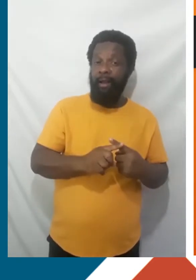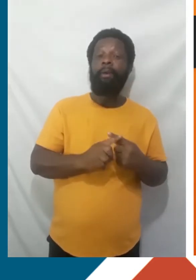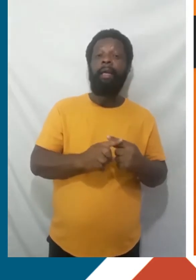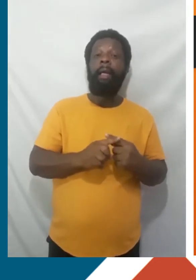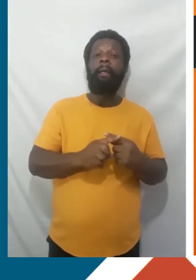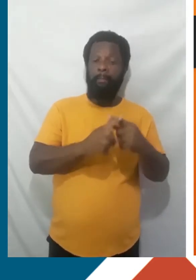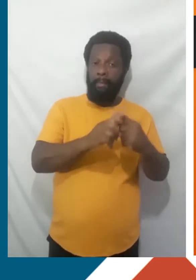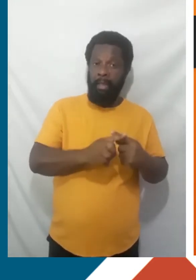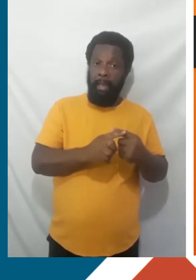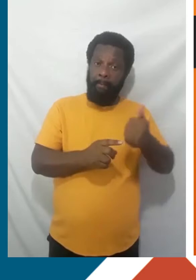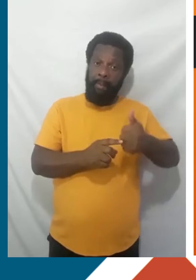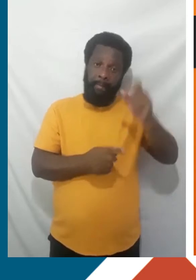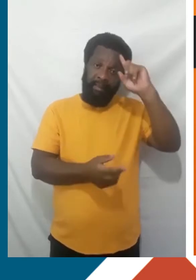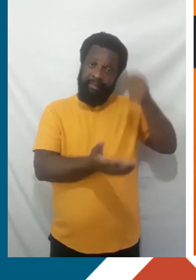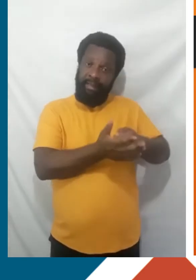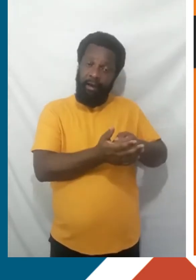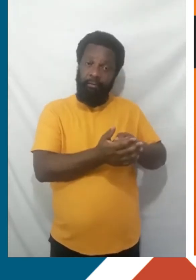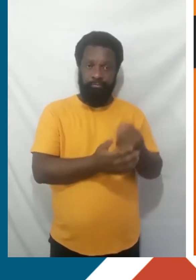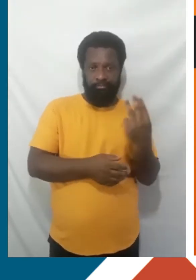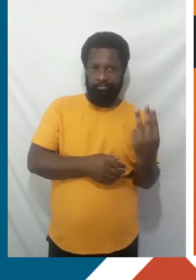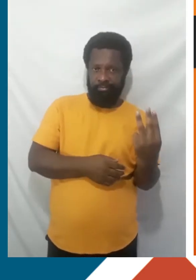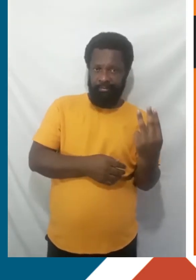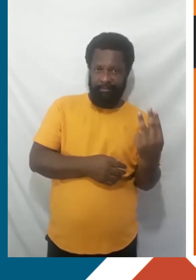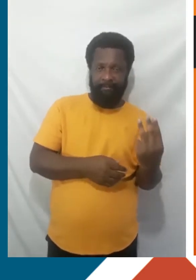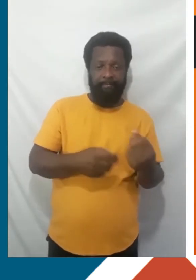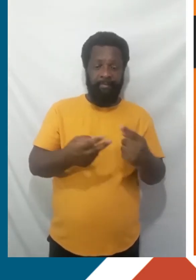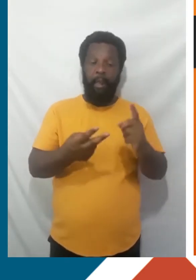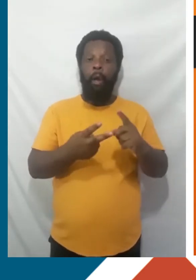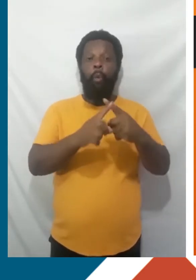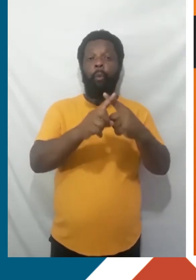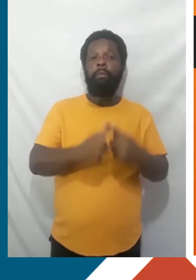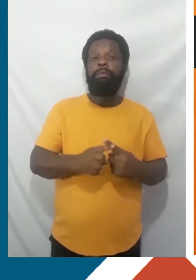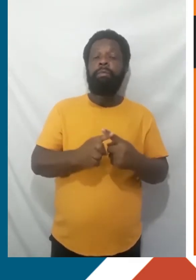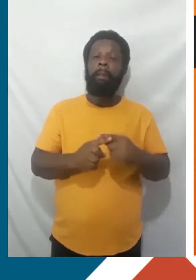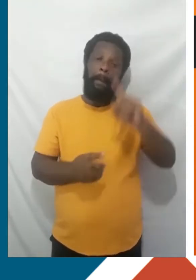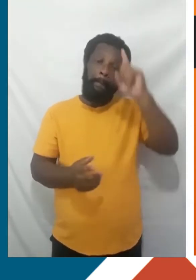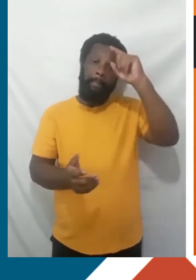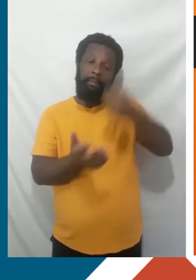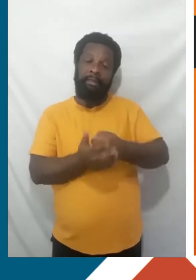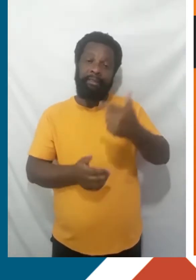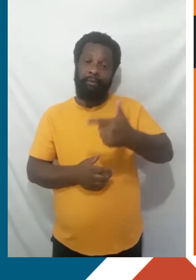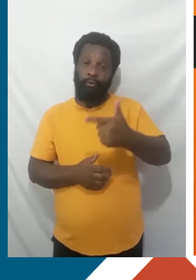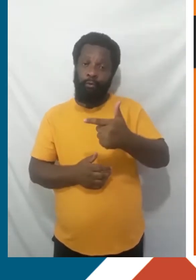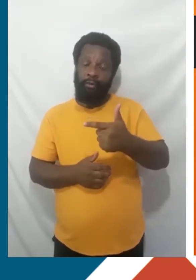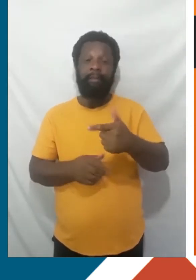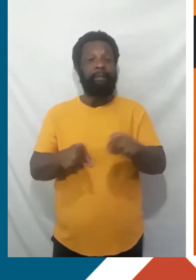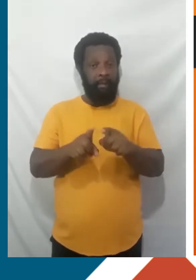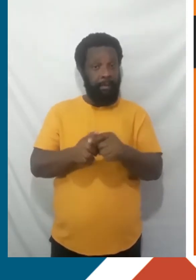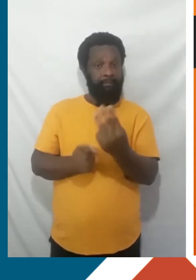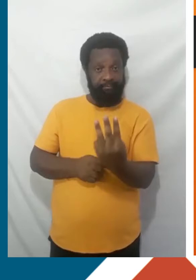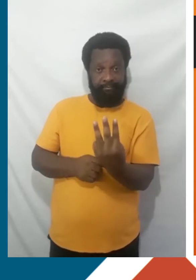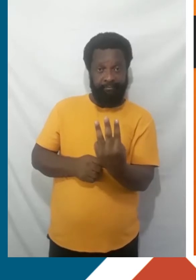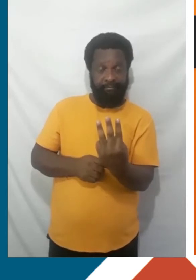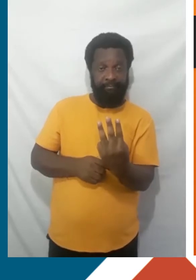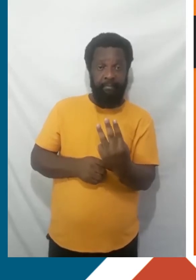quantidade de possibilidades da primeira decisão, que são 3, pela quantidade de possibilidades da segunda decisão, que também